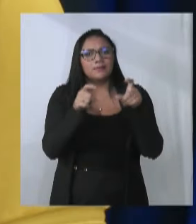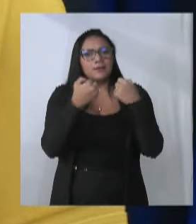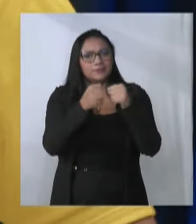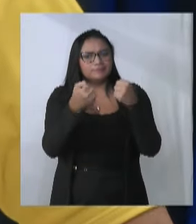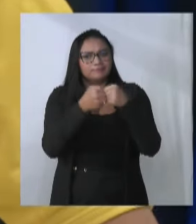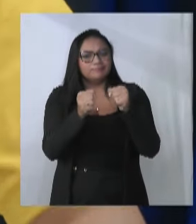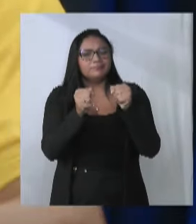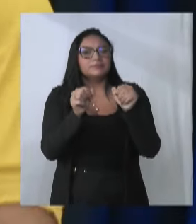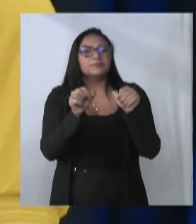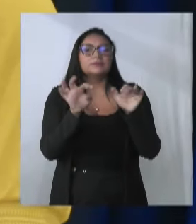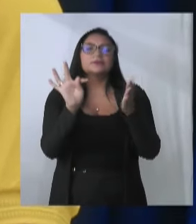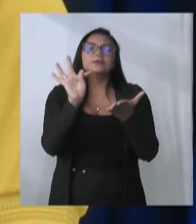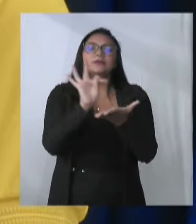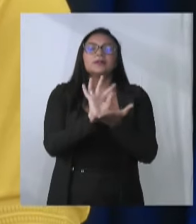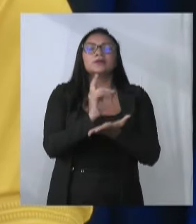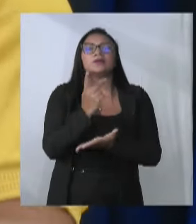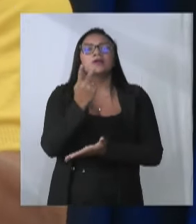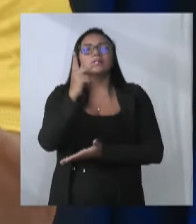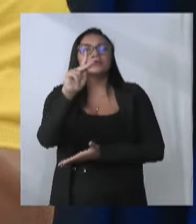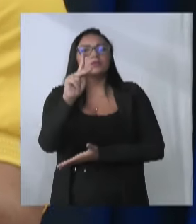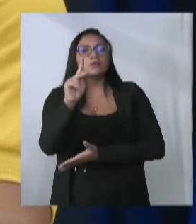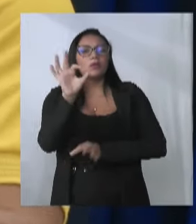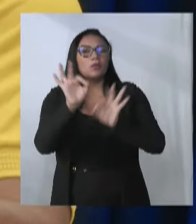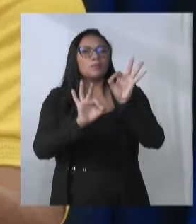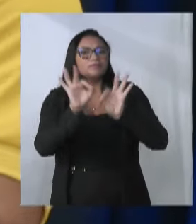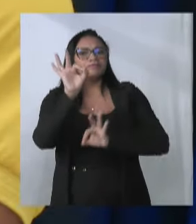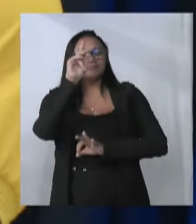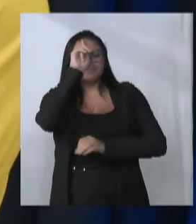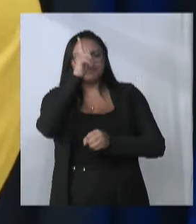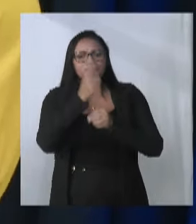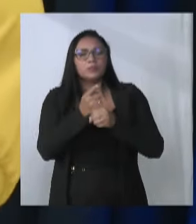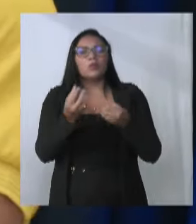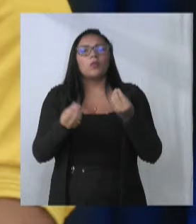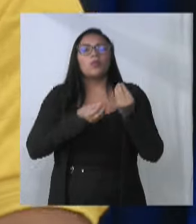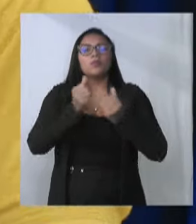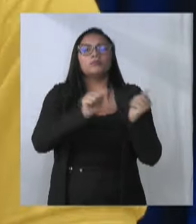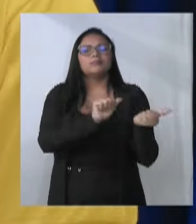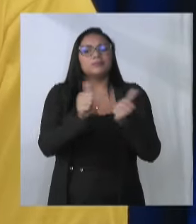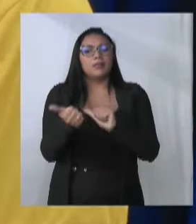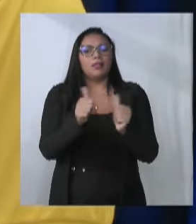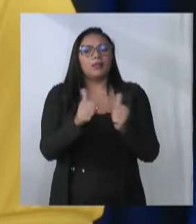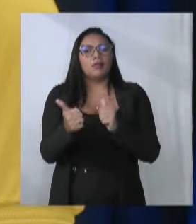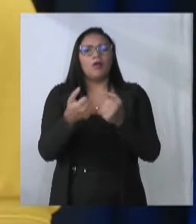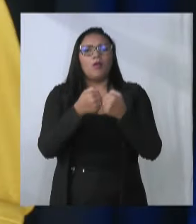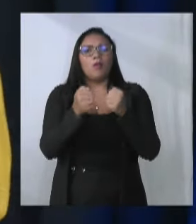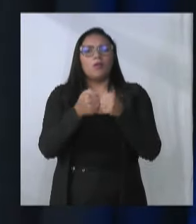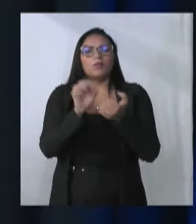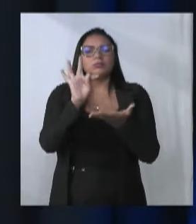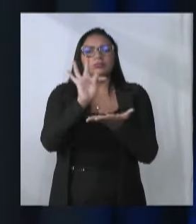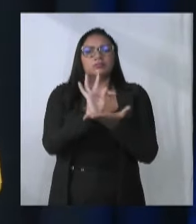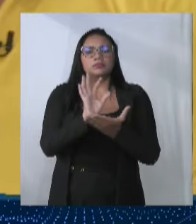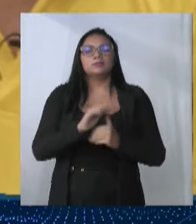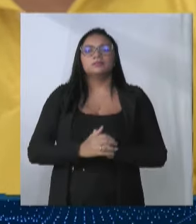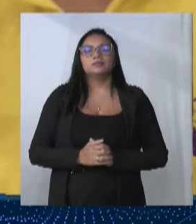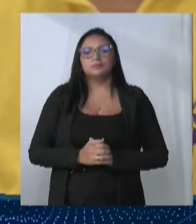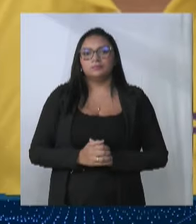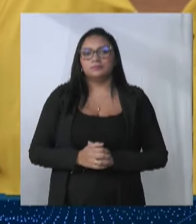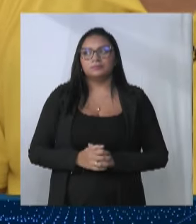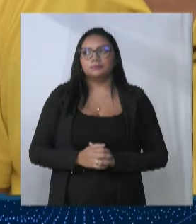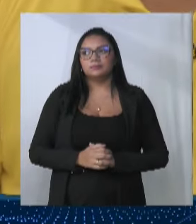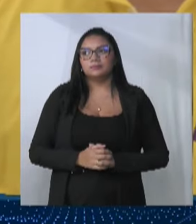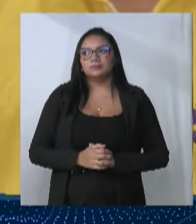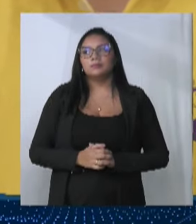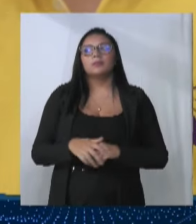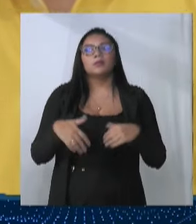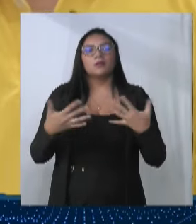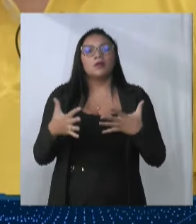sua gestão, como você vai adequar o sistema de transporte público dentro de Teresina? Primeiro ponto, Francinaldo, que o